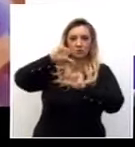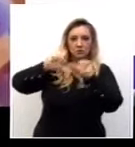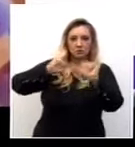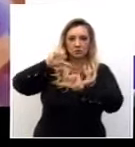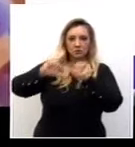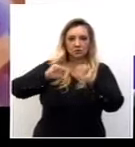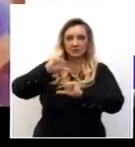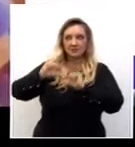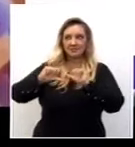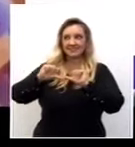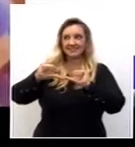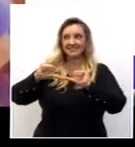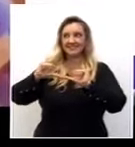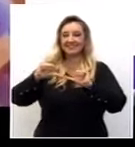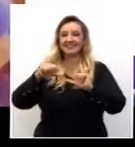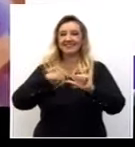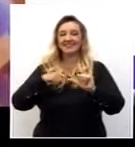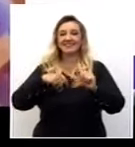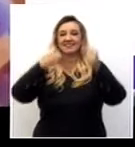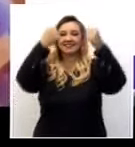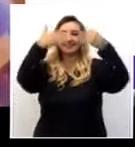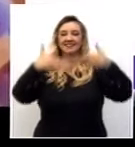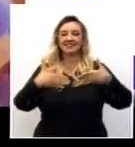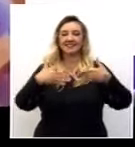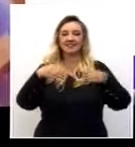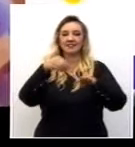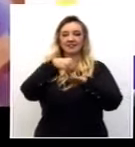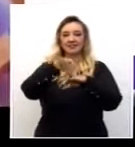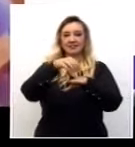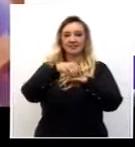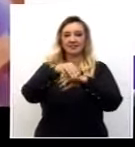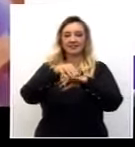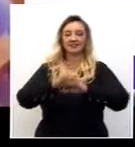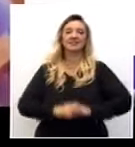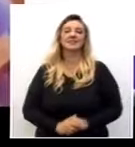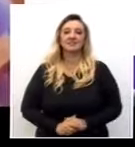Então, qual vai ser o título? Tutorial sobre Padlet.